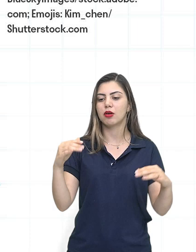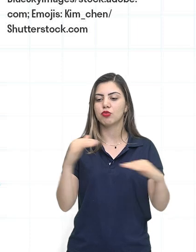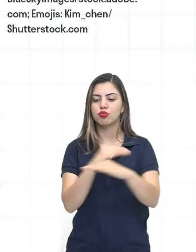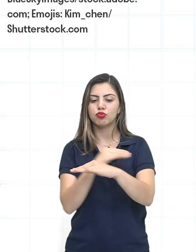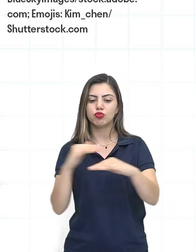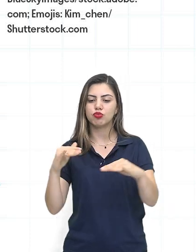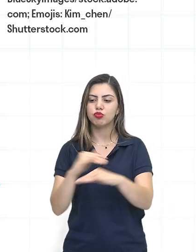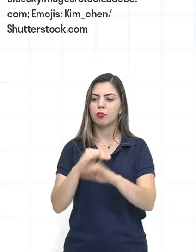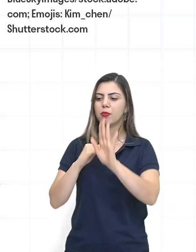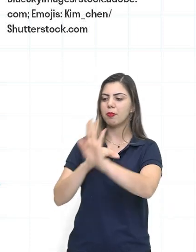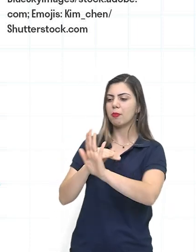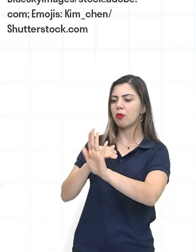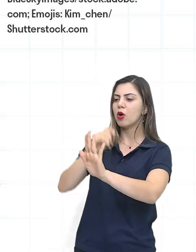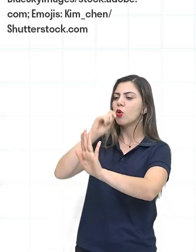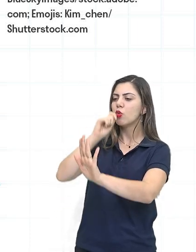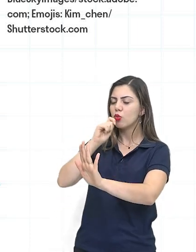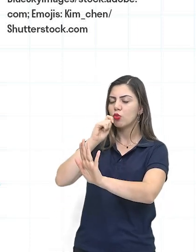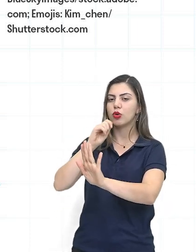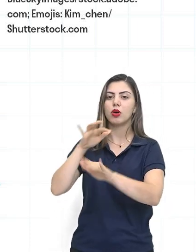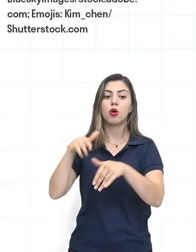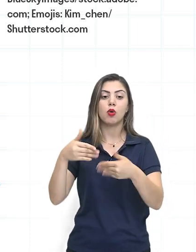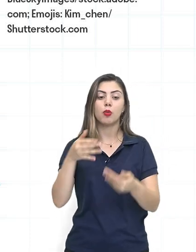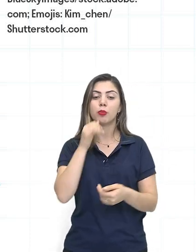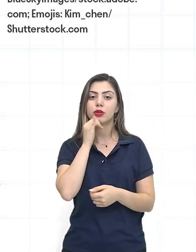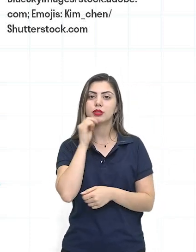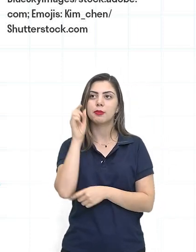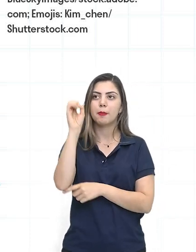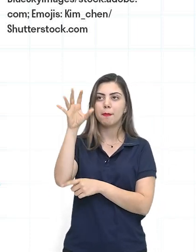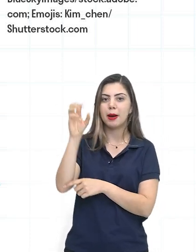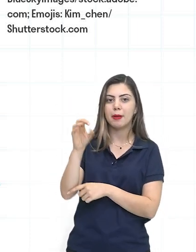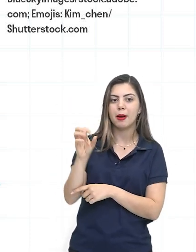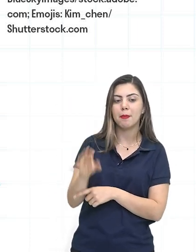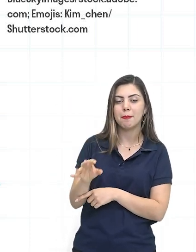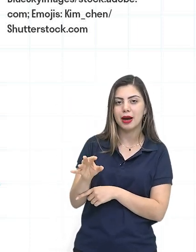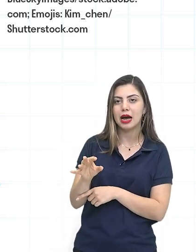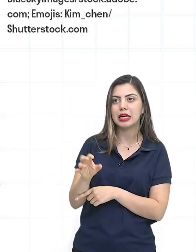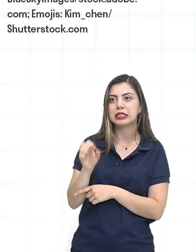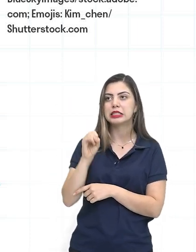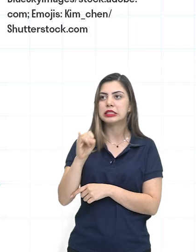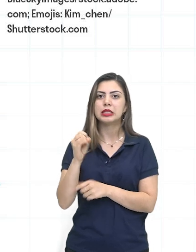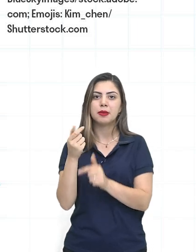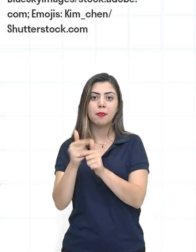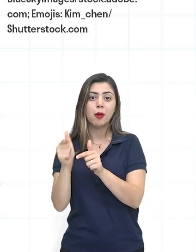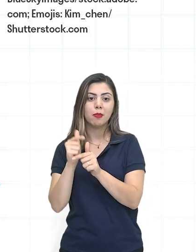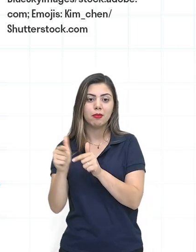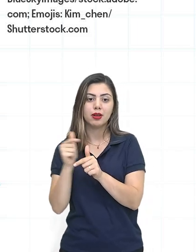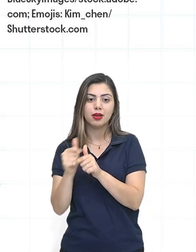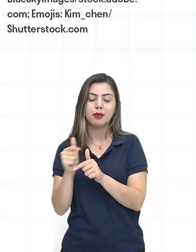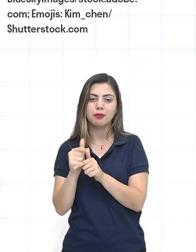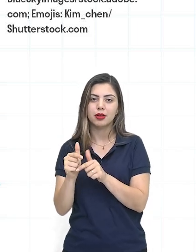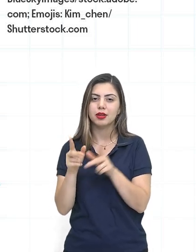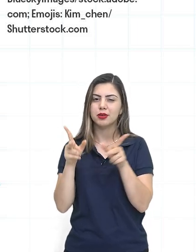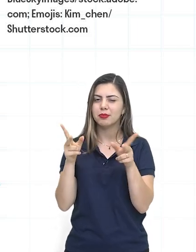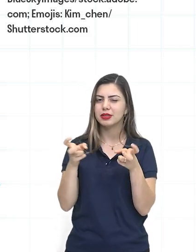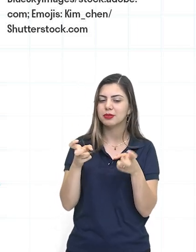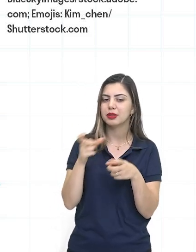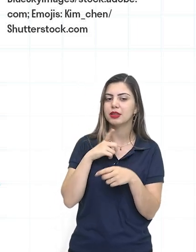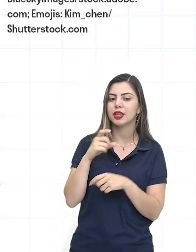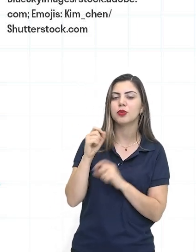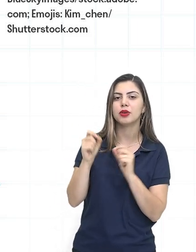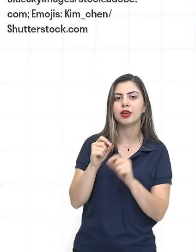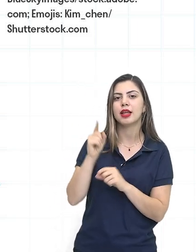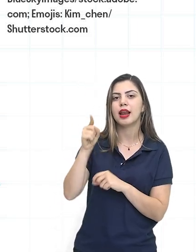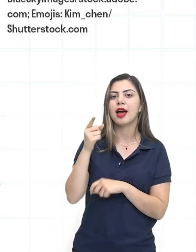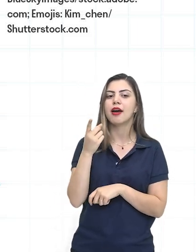trânsito. Quando, por exemplo, o semáforo queima, que é o que vocês estão vendo aí, ó, o semáforo, a luz vermelha,